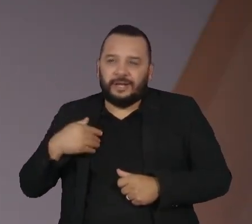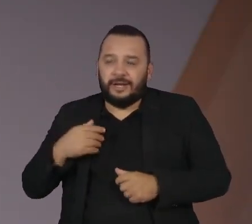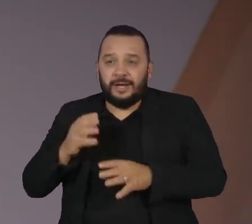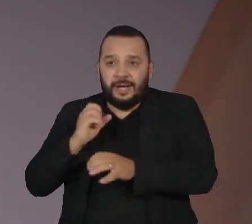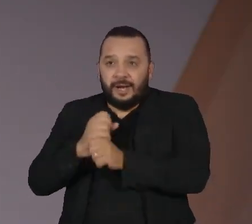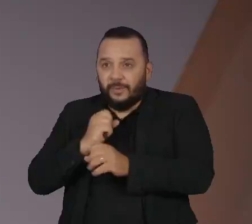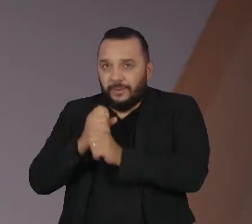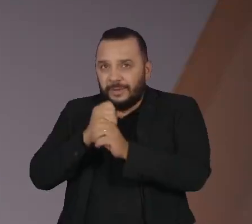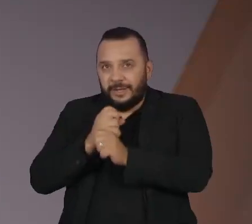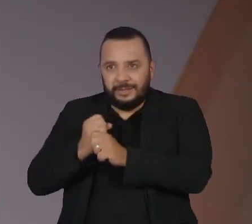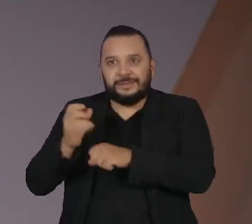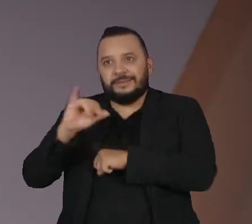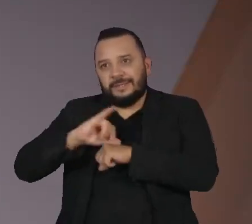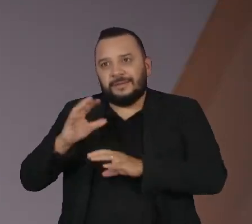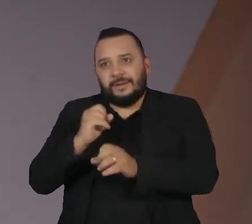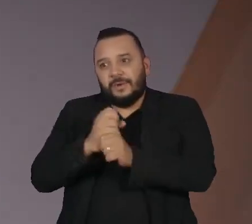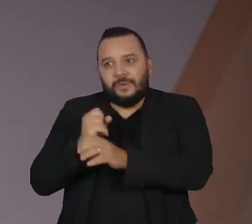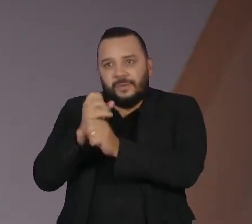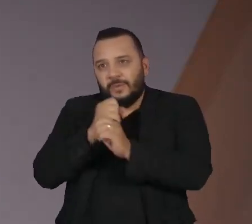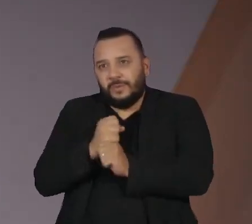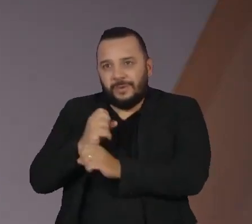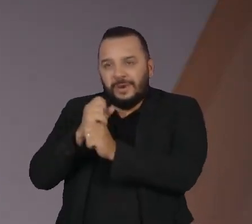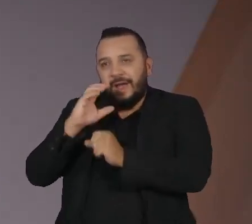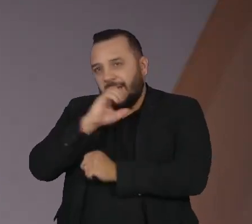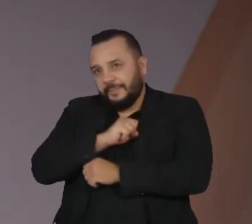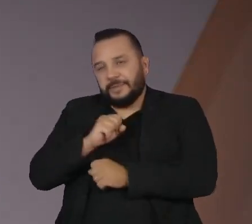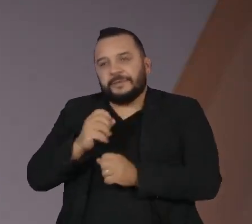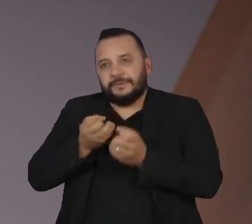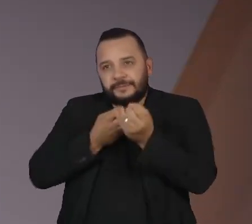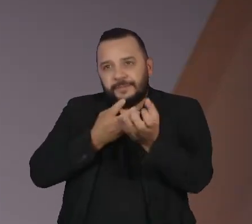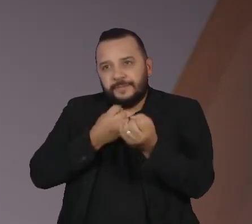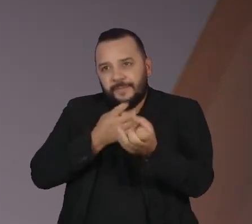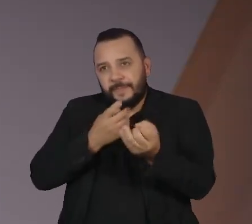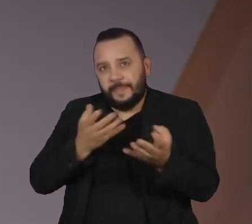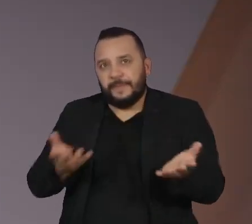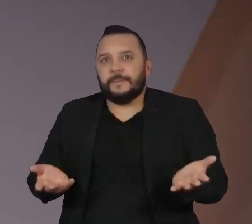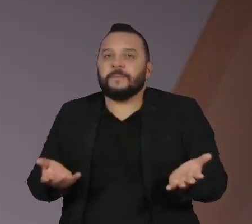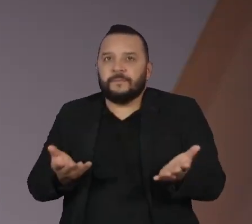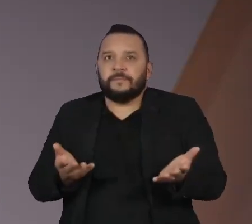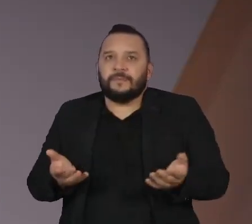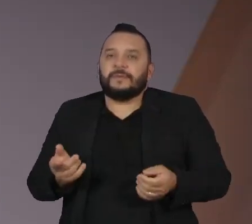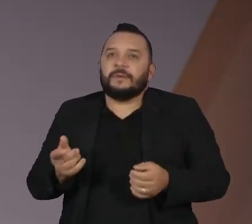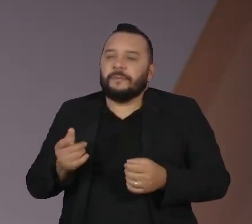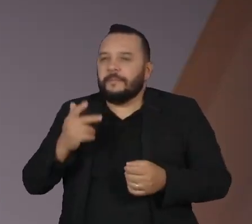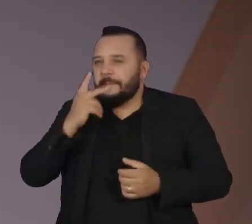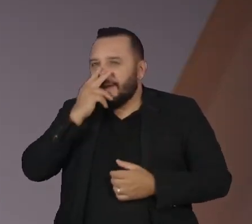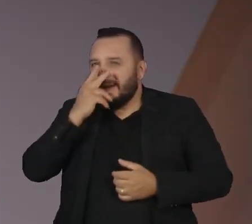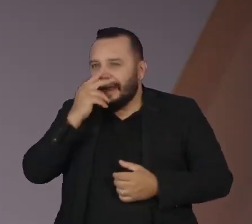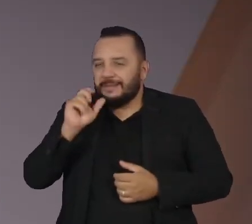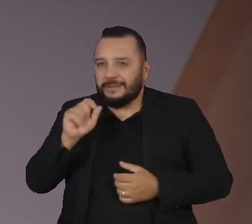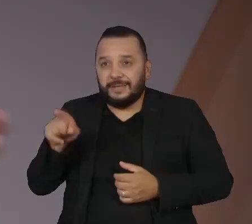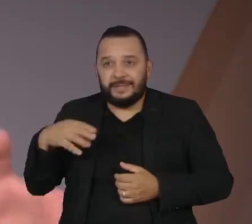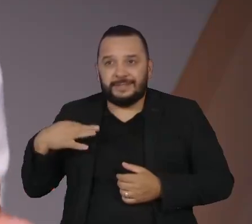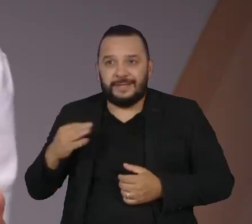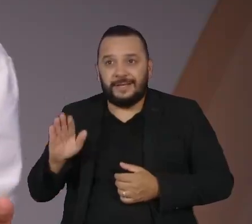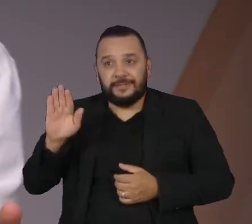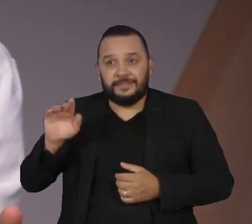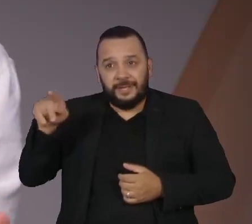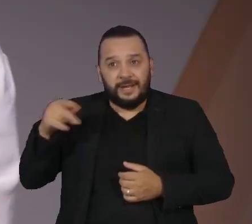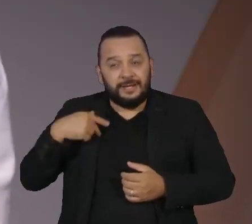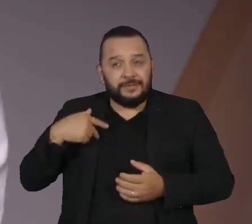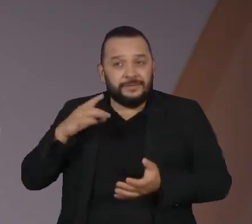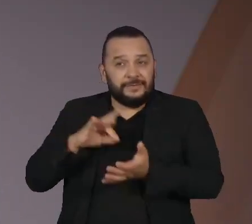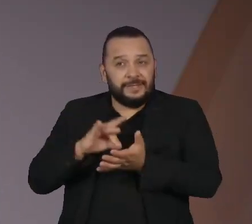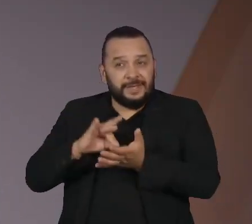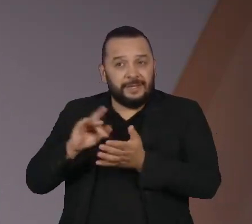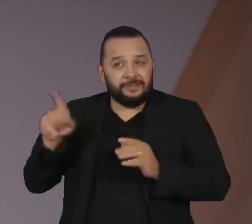Que é no centro, ali, né? Praticamente Exatamente. No centro. E isso faz com que tenhamos uma impressão aí que pode não ser a verdadeira no